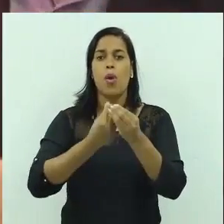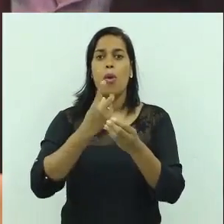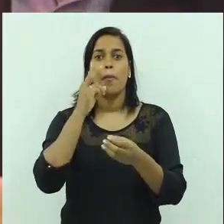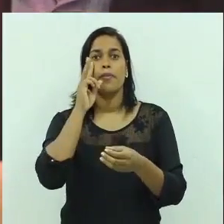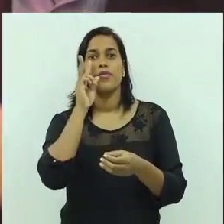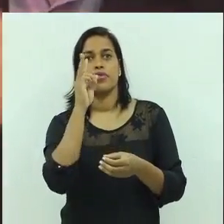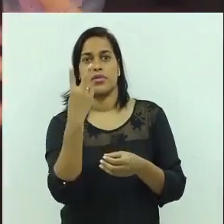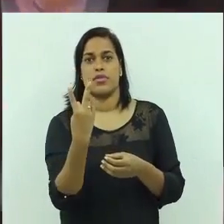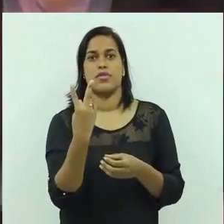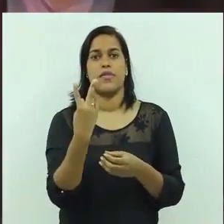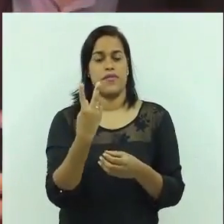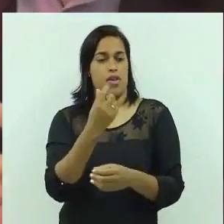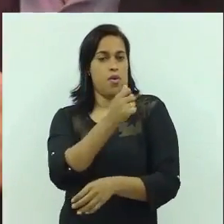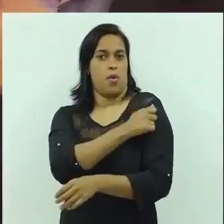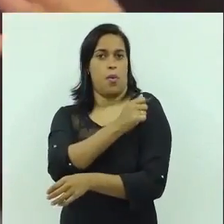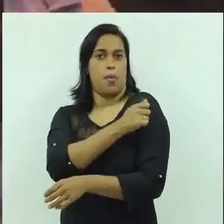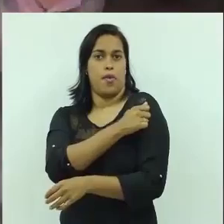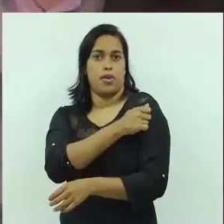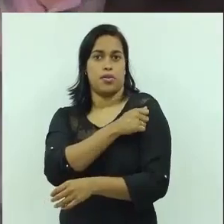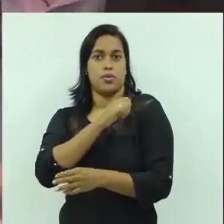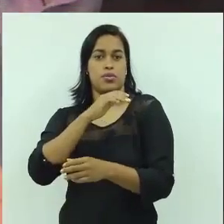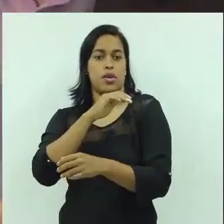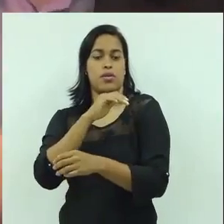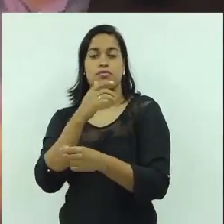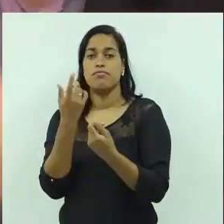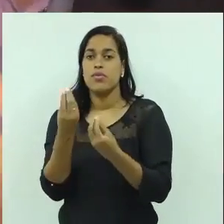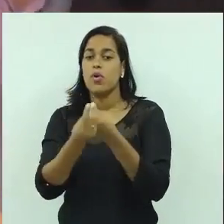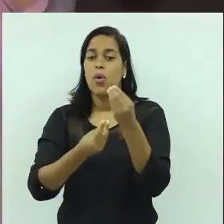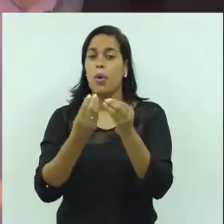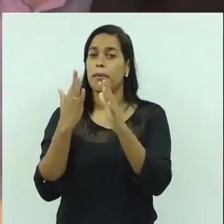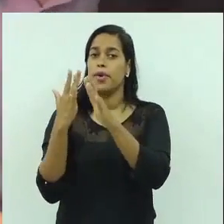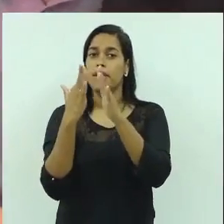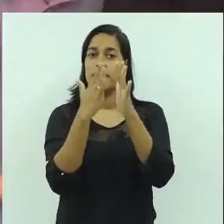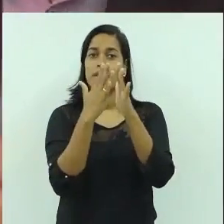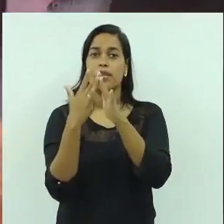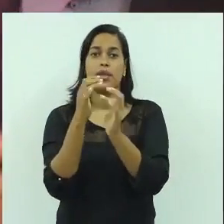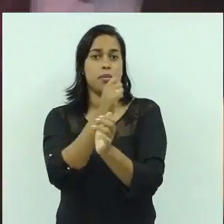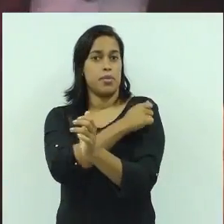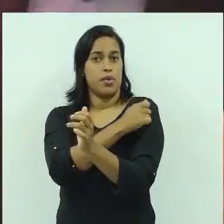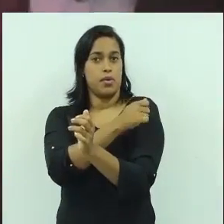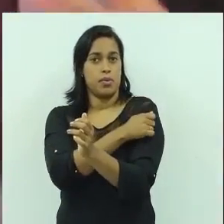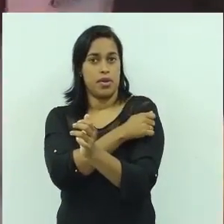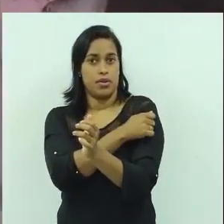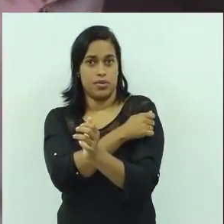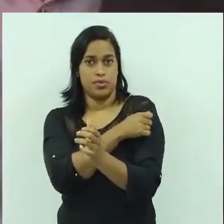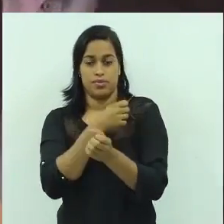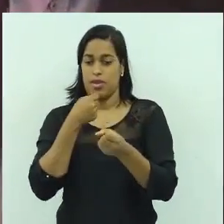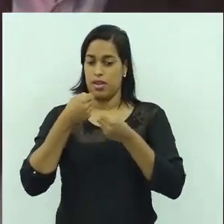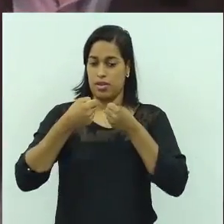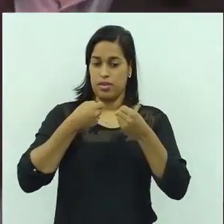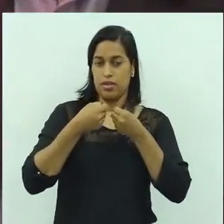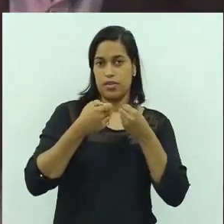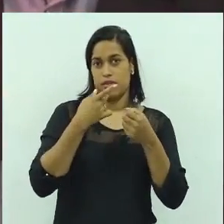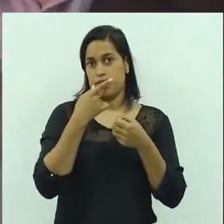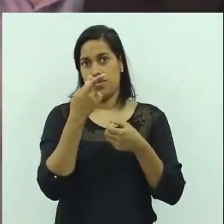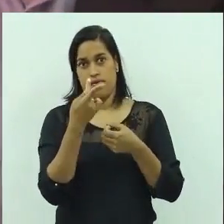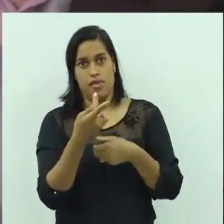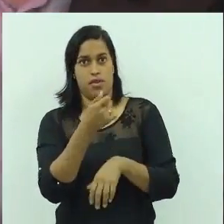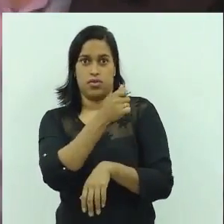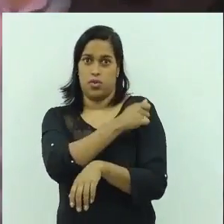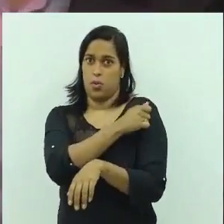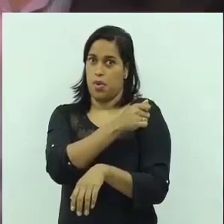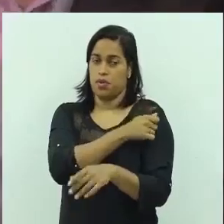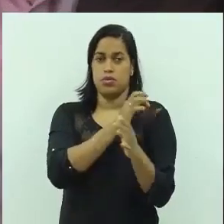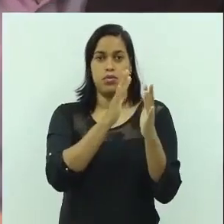vê como um aluno, na sua escolaridade? Como é que essa dinâmica como aluno? Então, na entrevista você vai e encanta. Eu sou um aluno